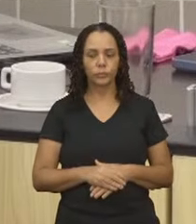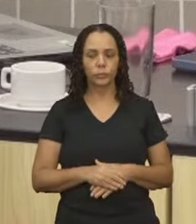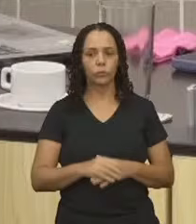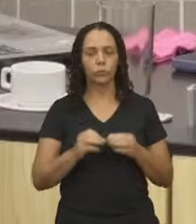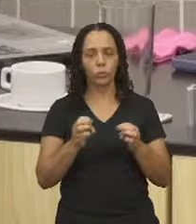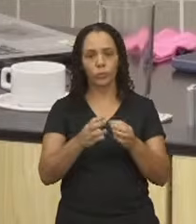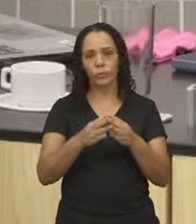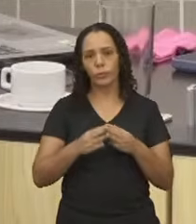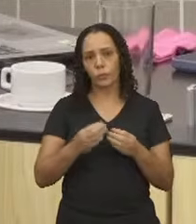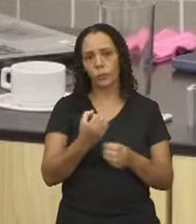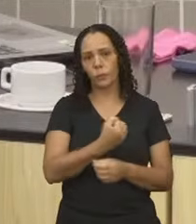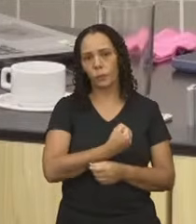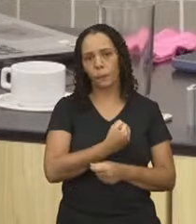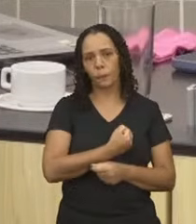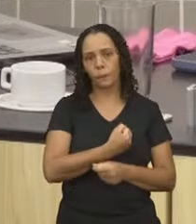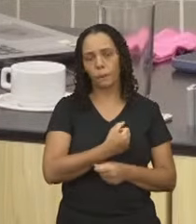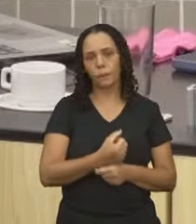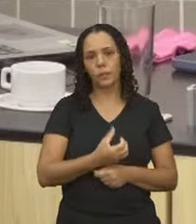Moção número